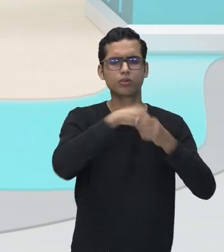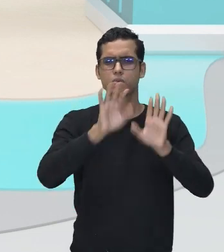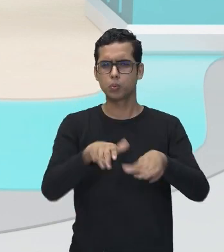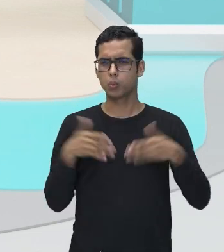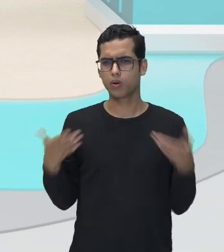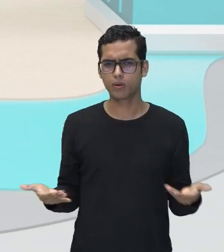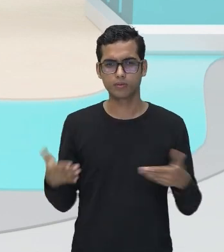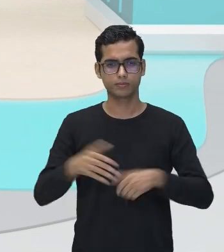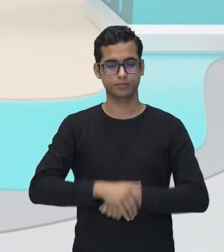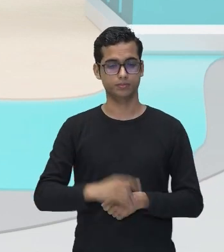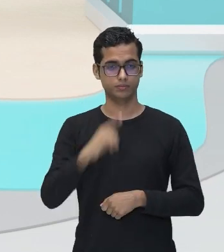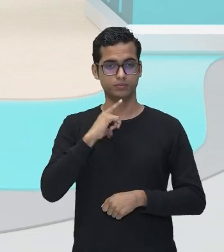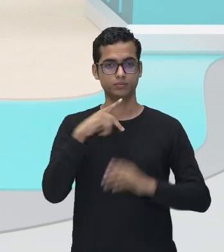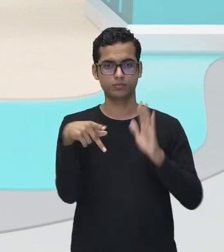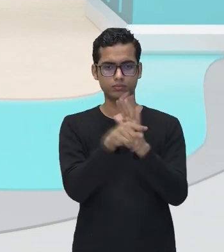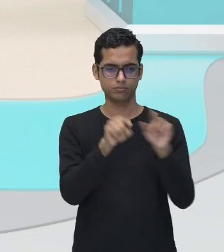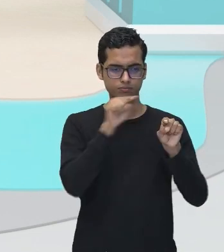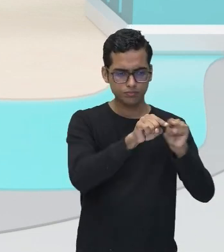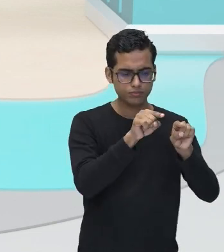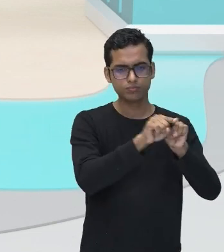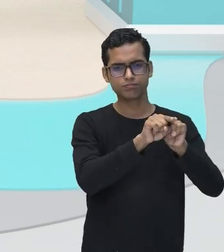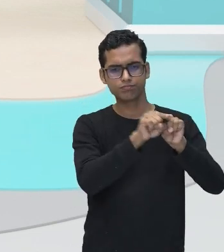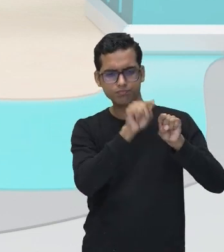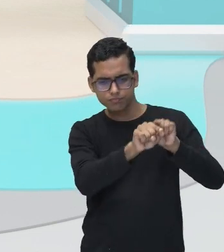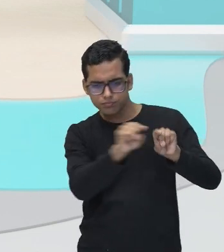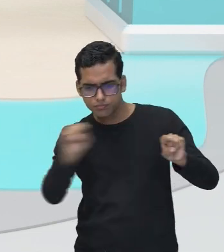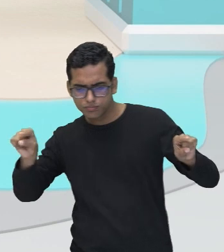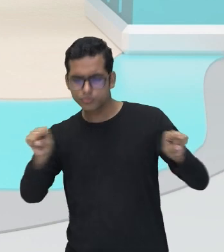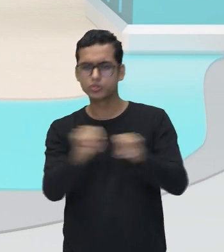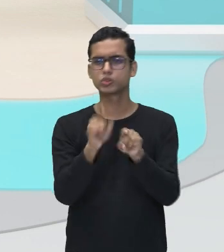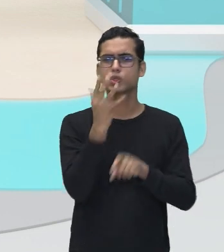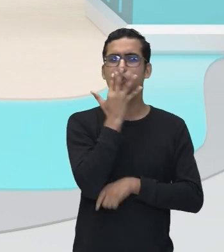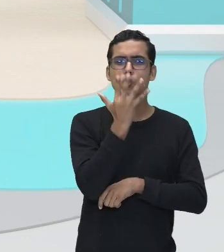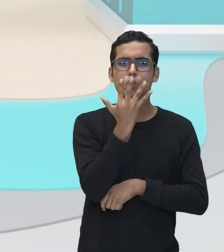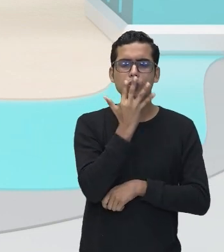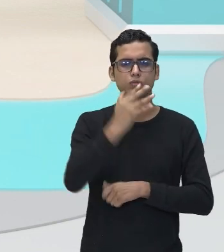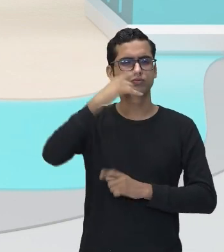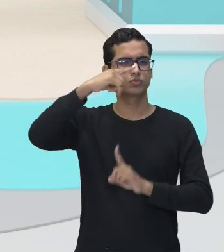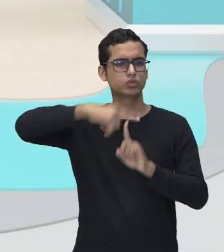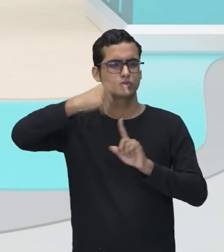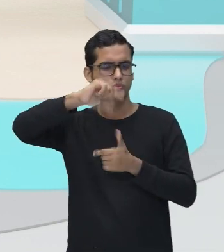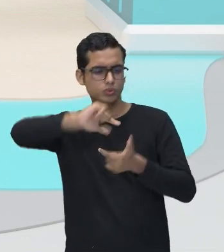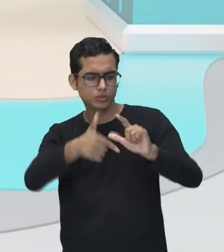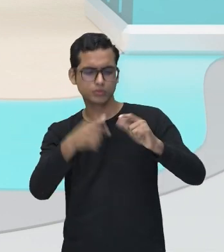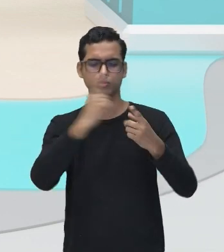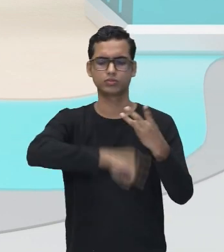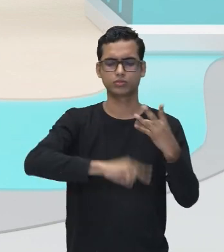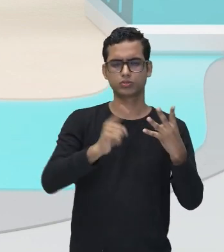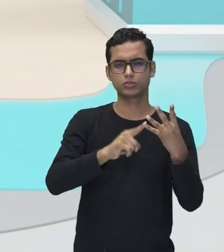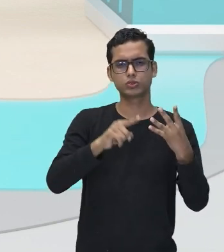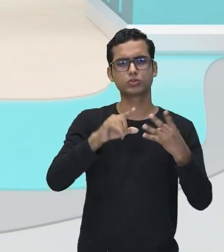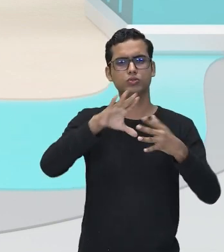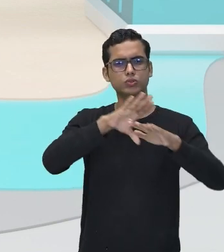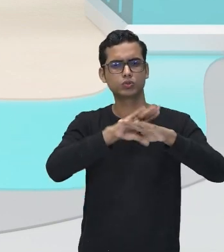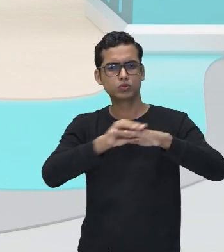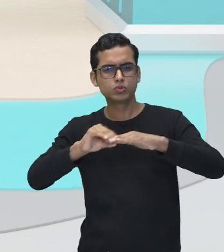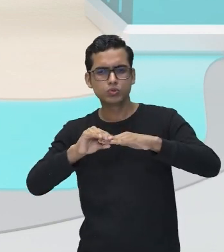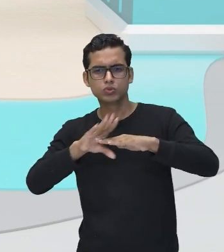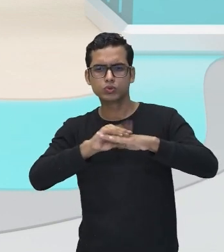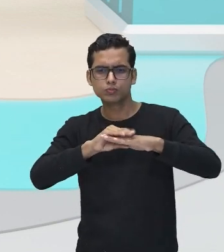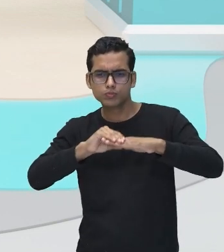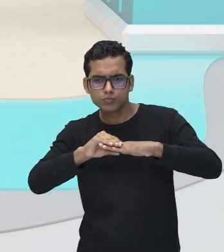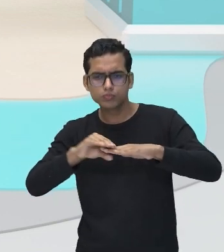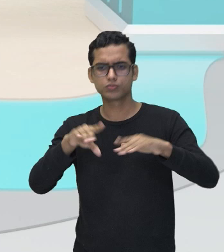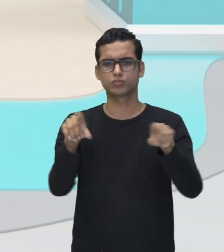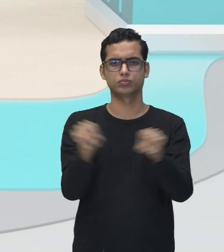o ponto, linha, a forma, a cor, o movimento, textura, espaço e proporção.